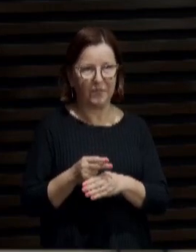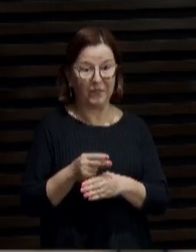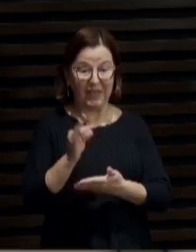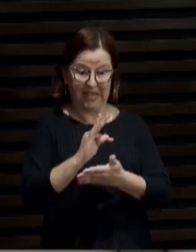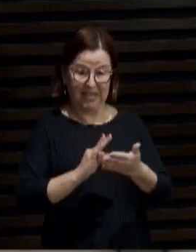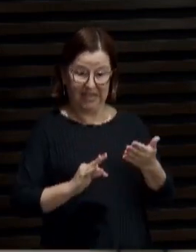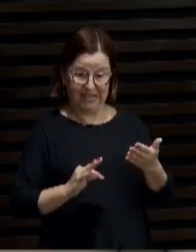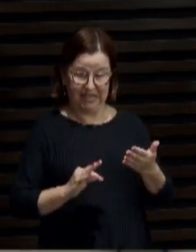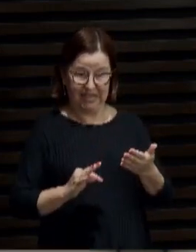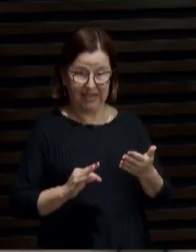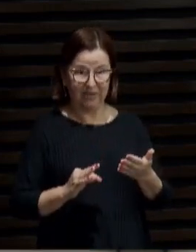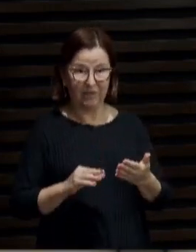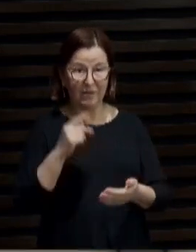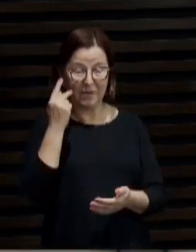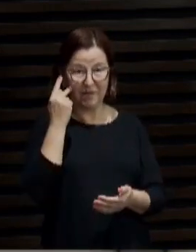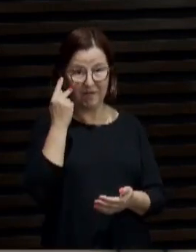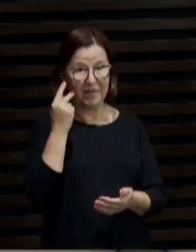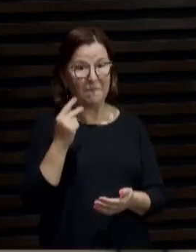encontradas, porque não há contradição na palavra de Deus, amém?